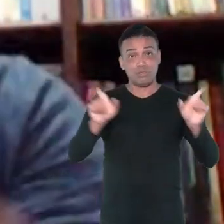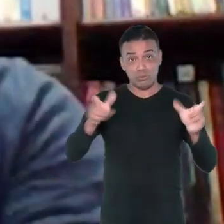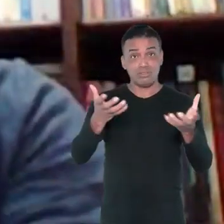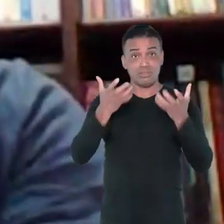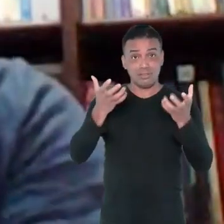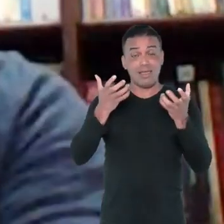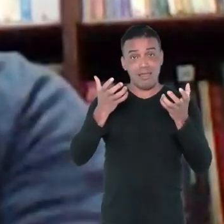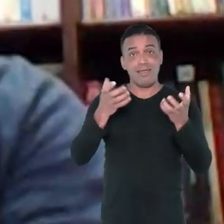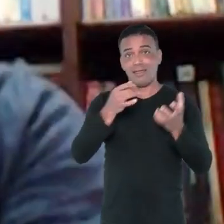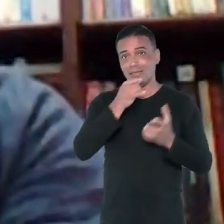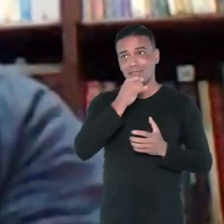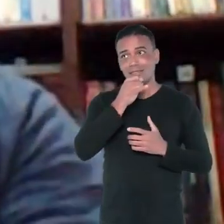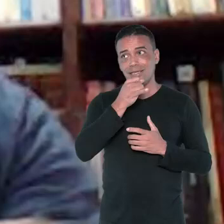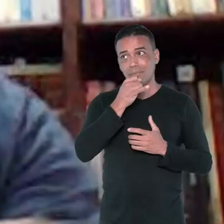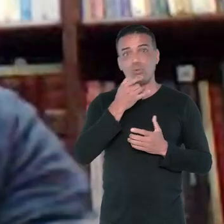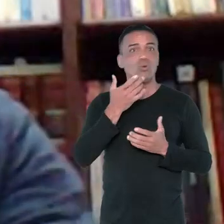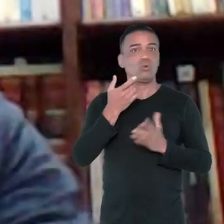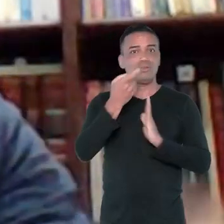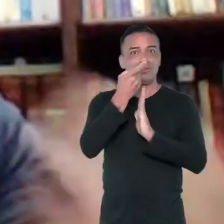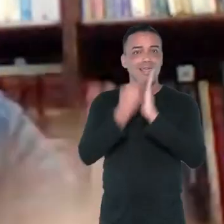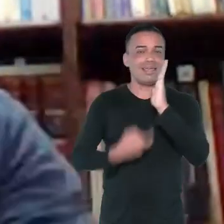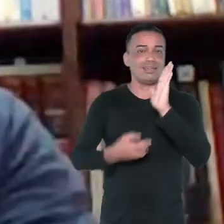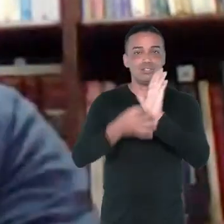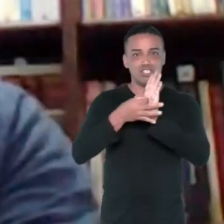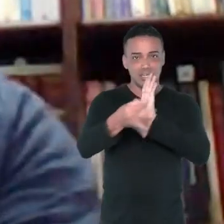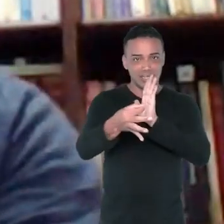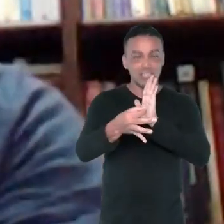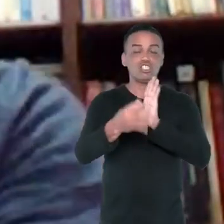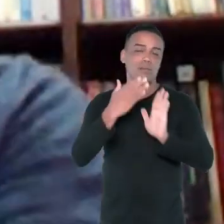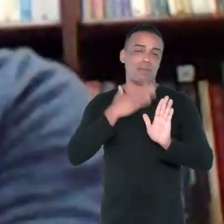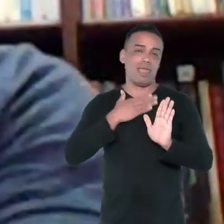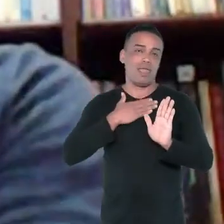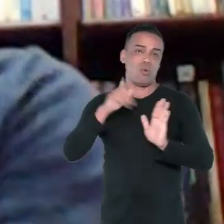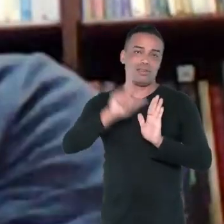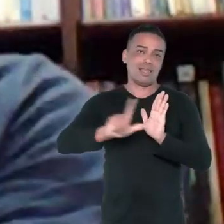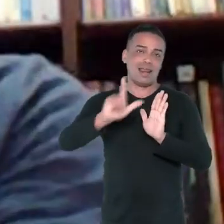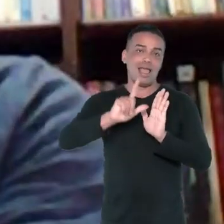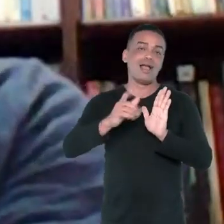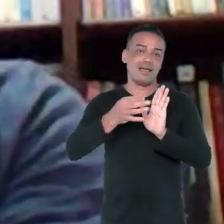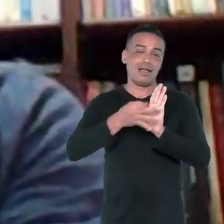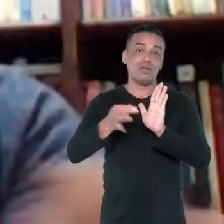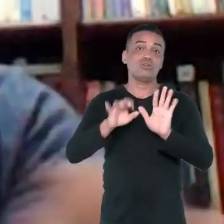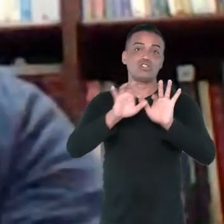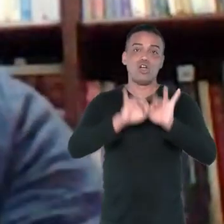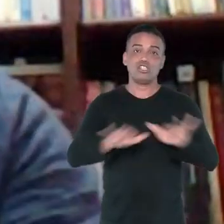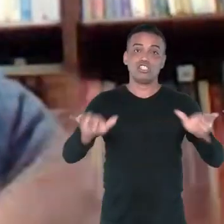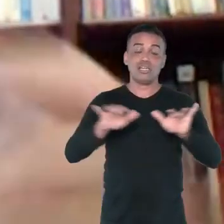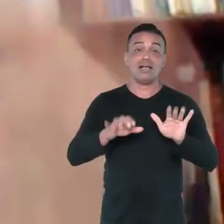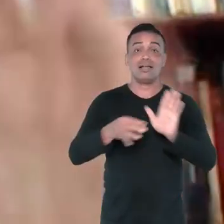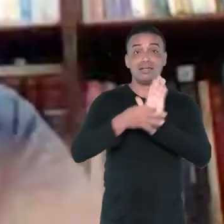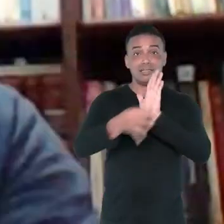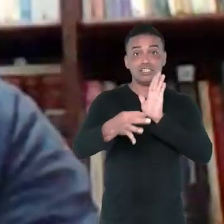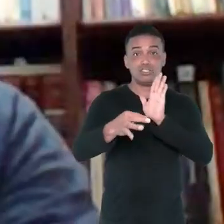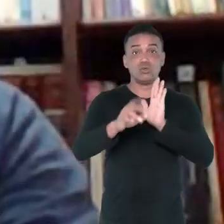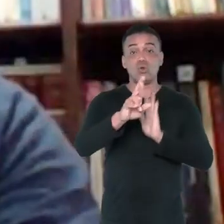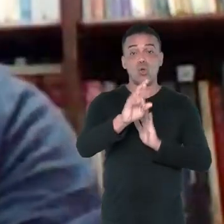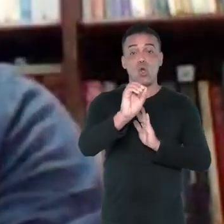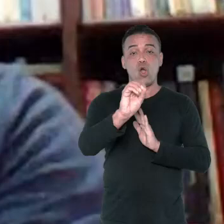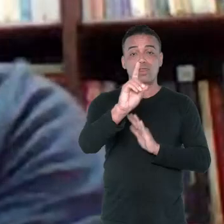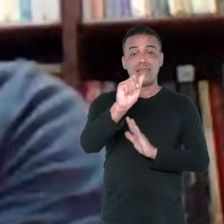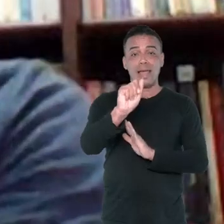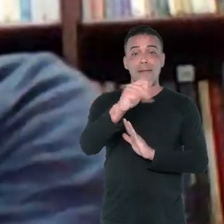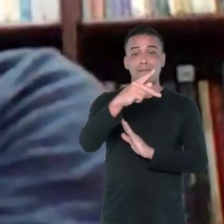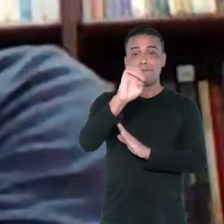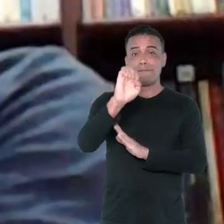para quem quiser buscar os meus textos de crítica literária, é só digitar crítica de